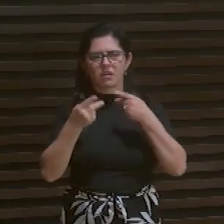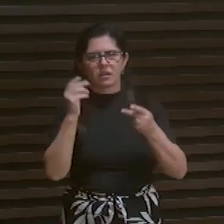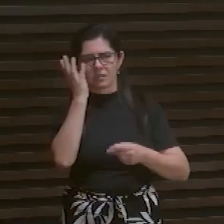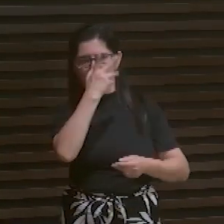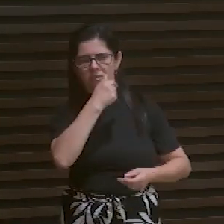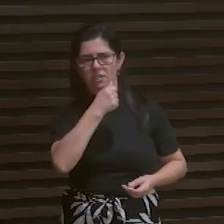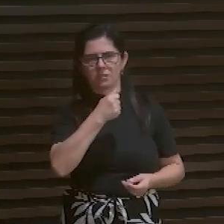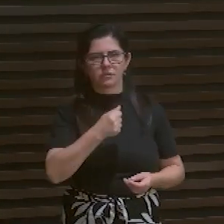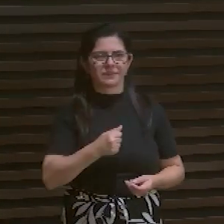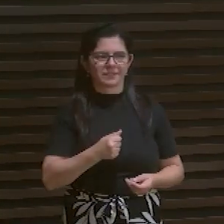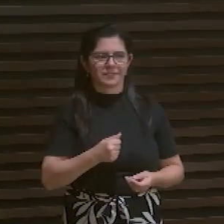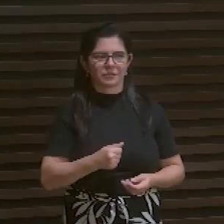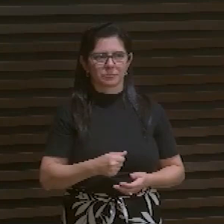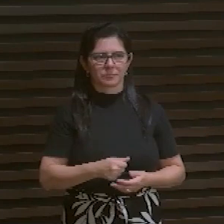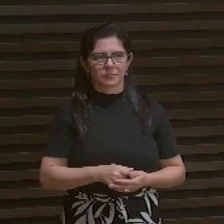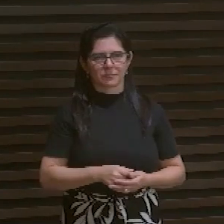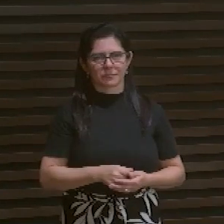corredor?